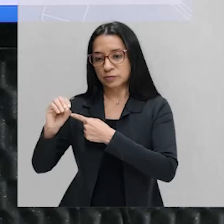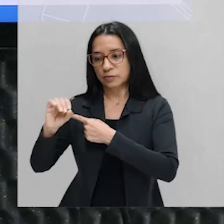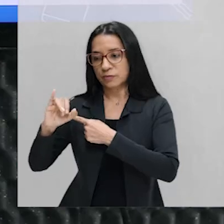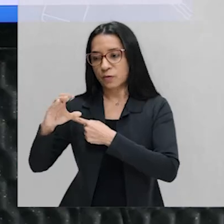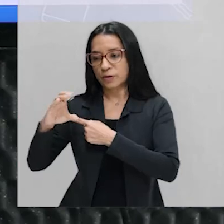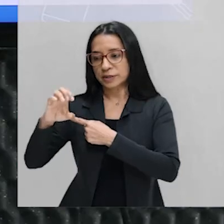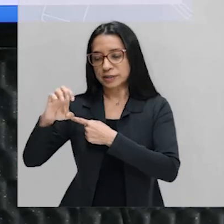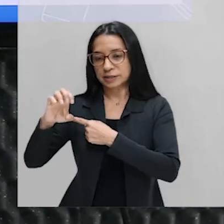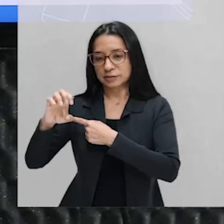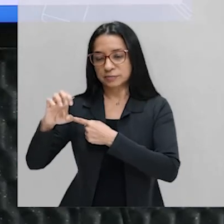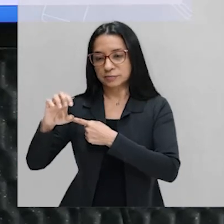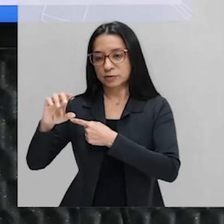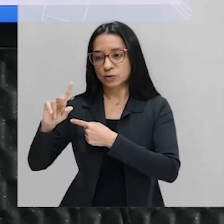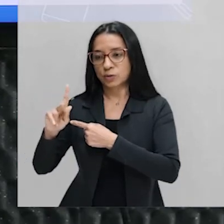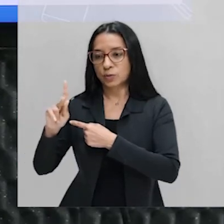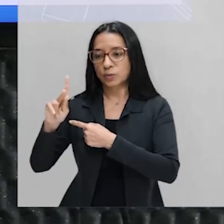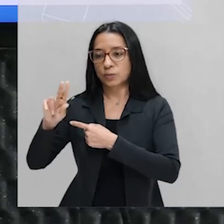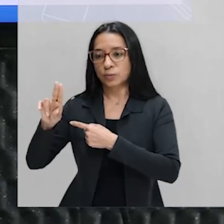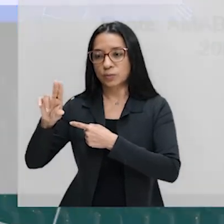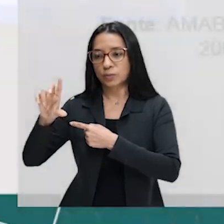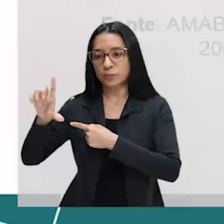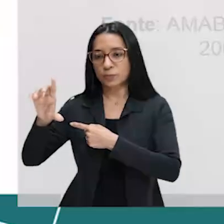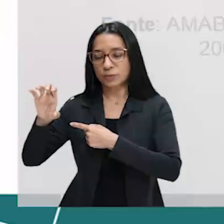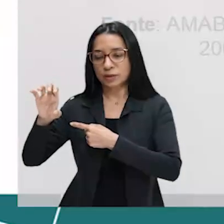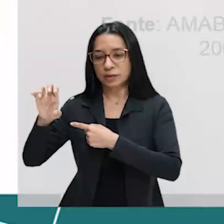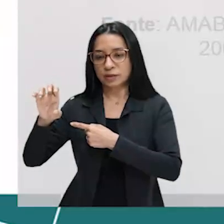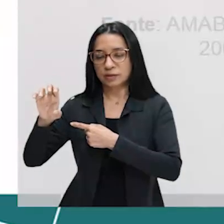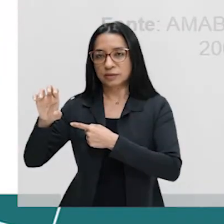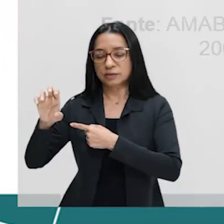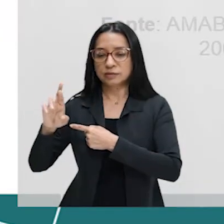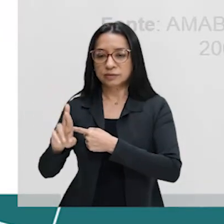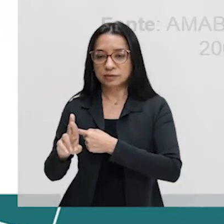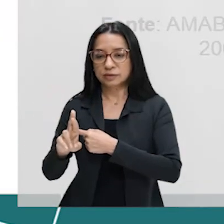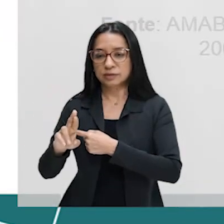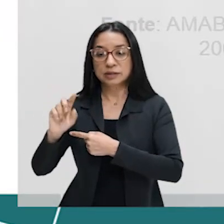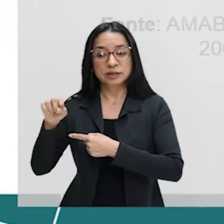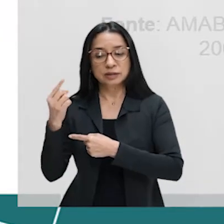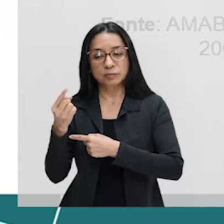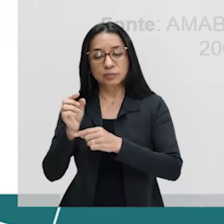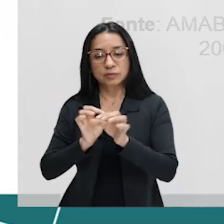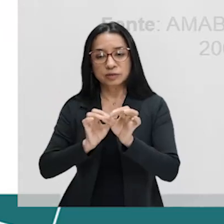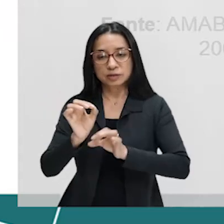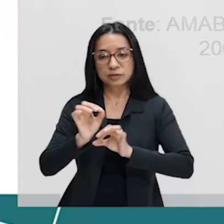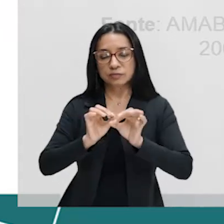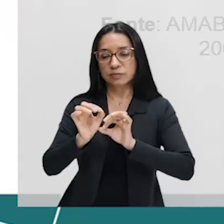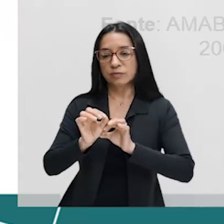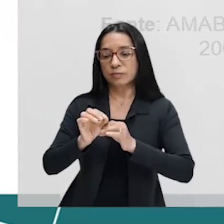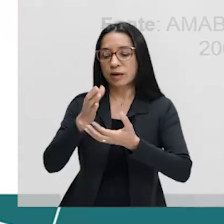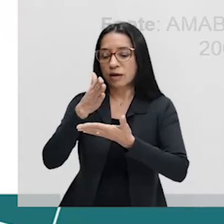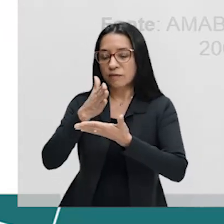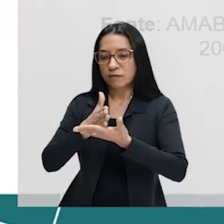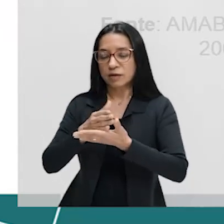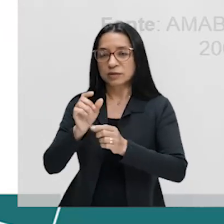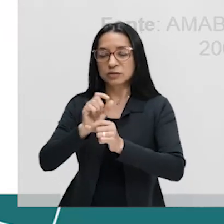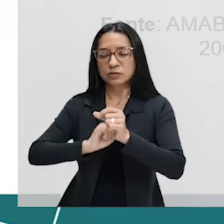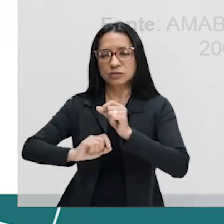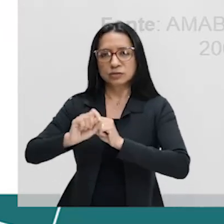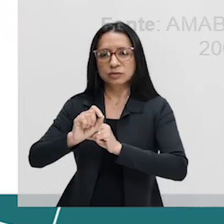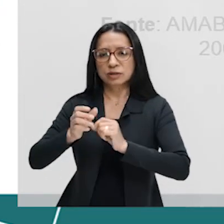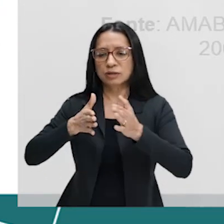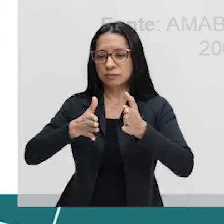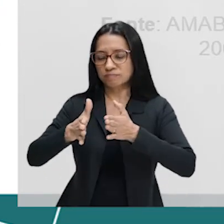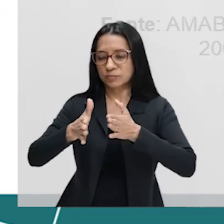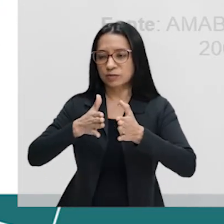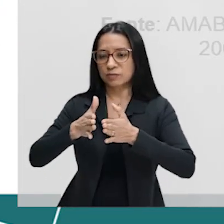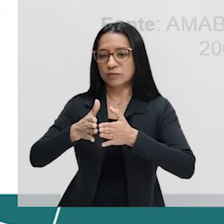E depois vai se formar a fase de blástula. Lembra que lá nos embriões que a gente estudou anteriormente, nós falamos da